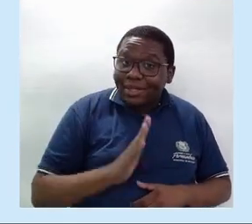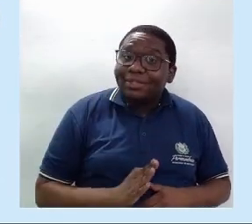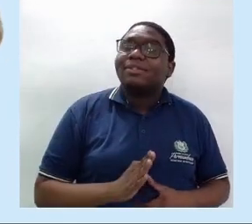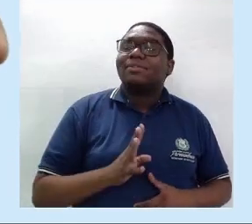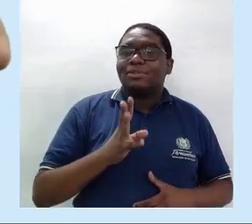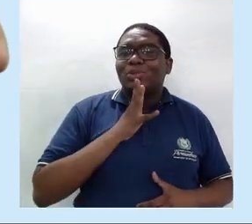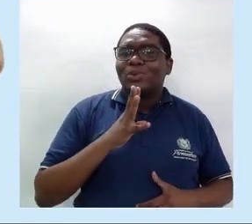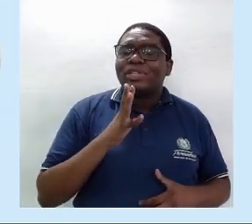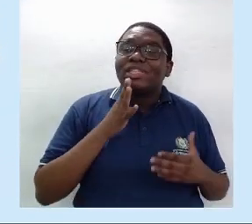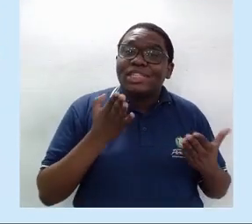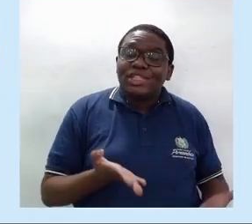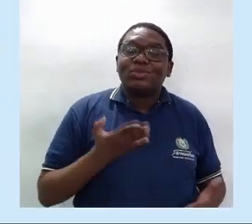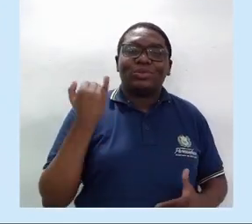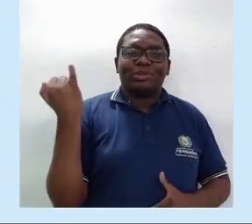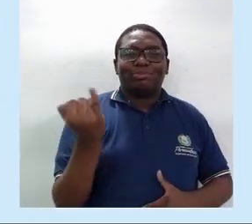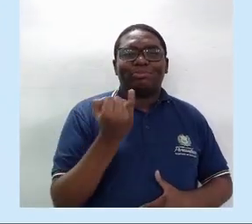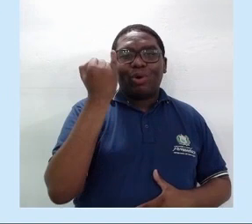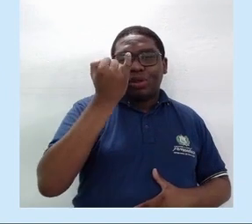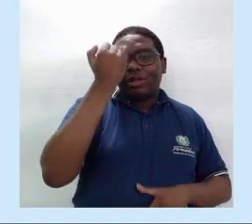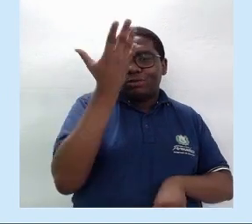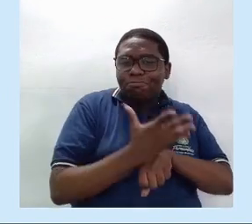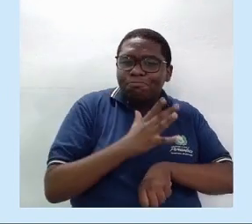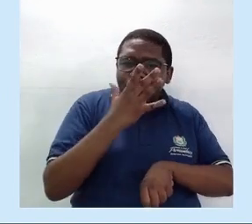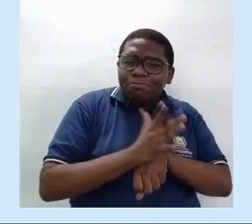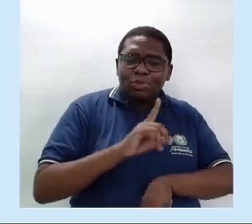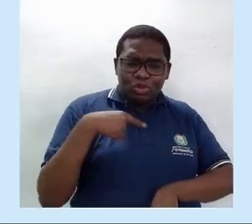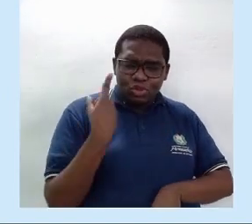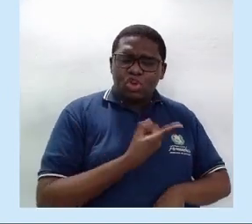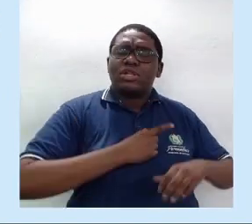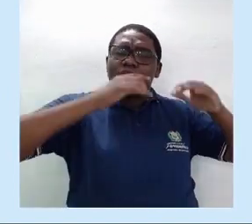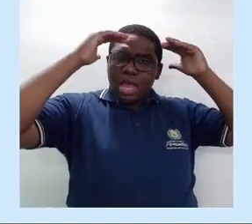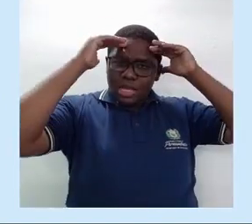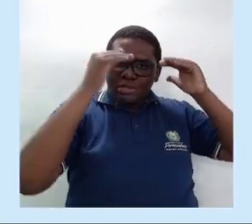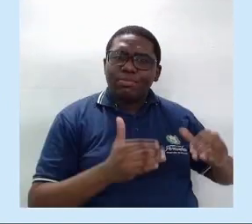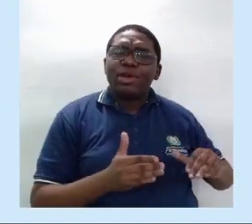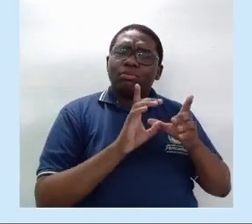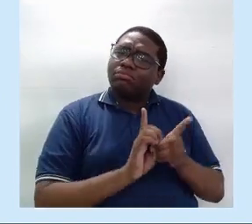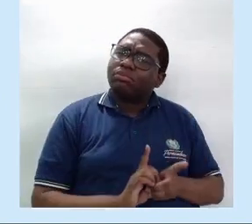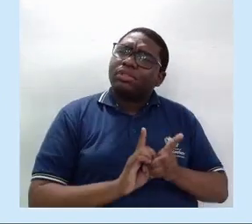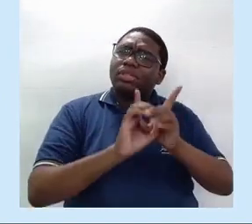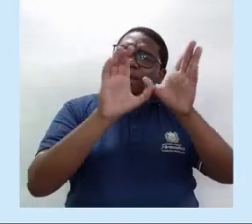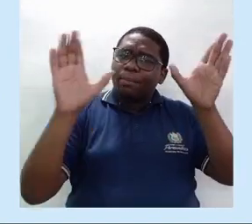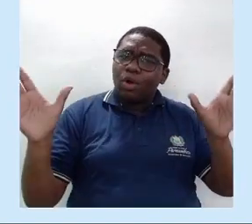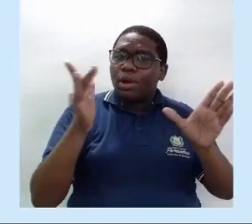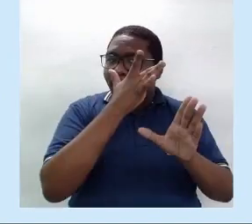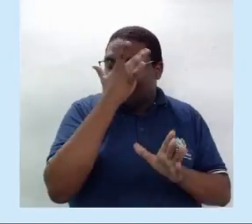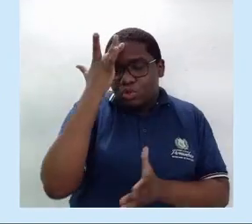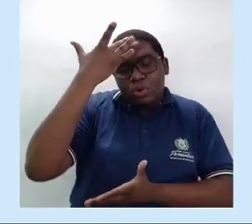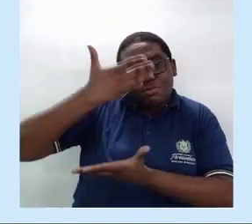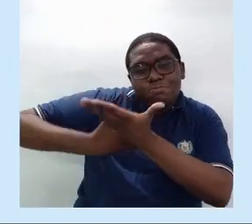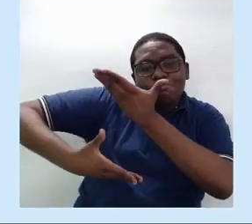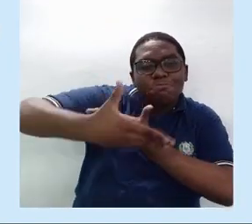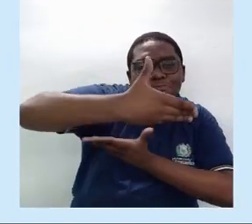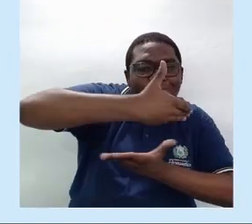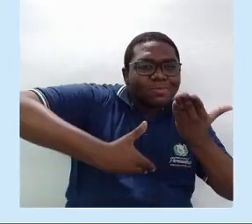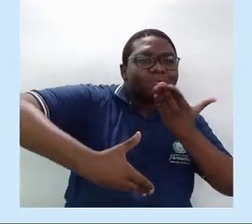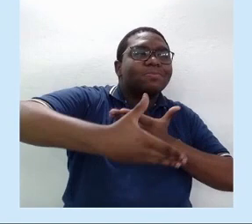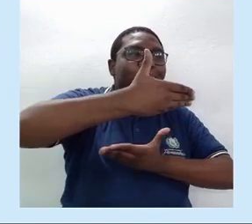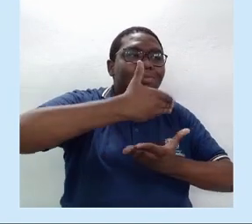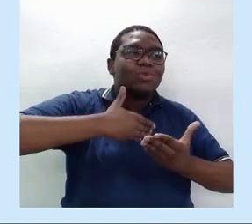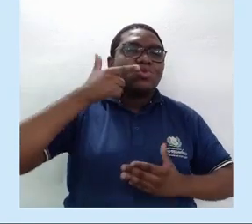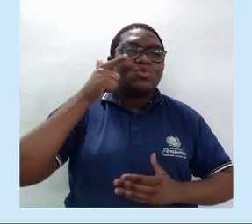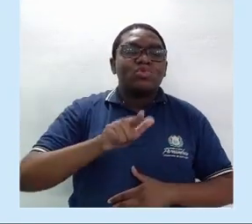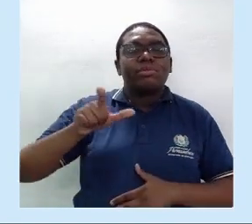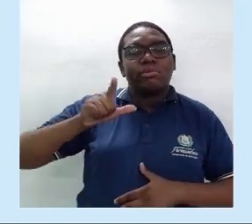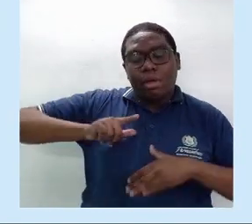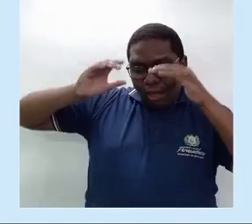um exercício importante para o respeito, para a democracia, para a pluralidade, para o respeito